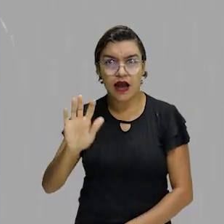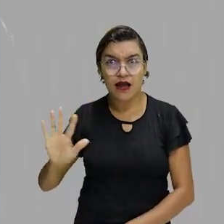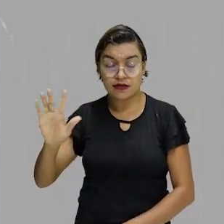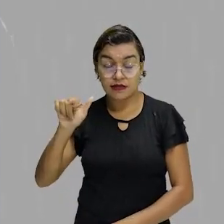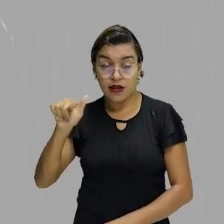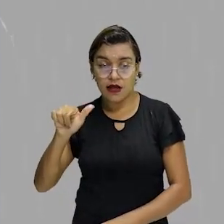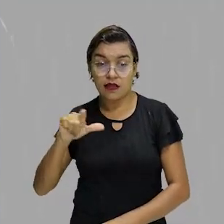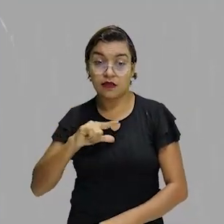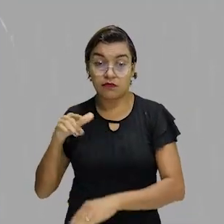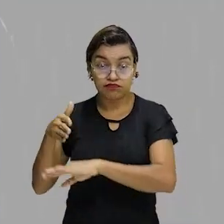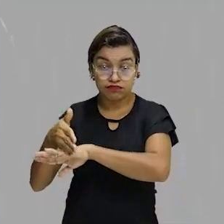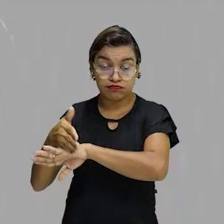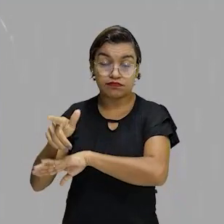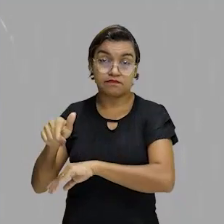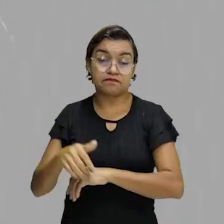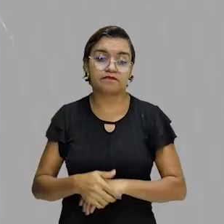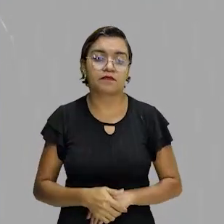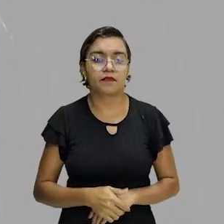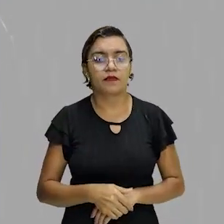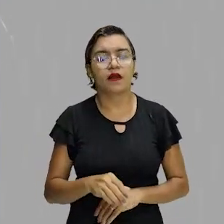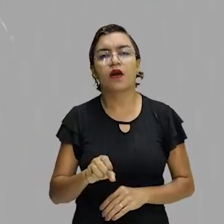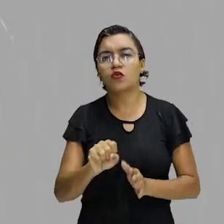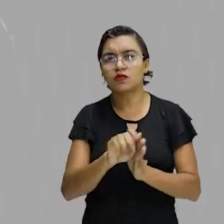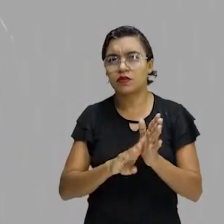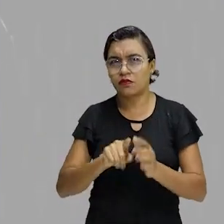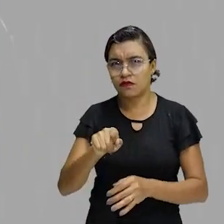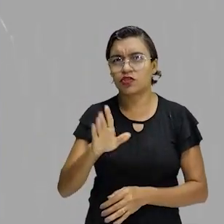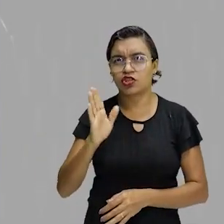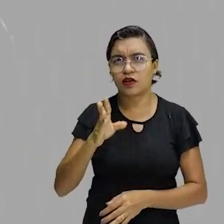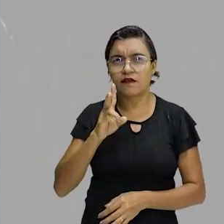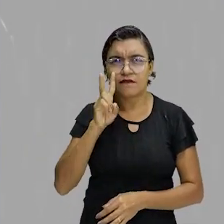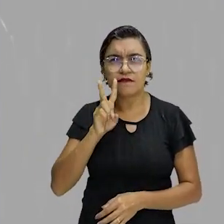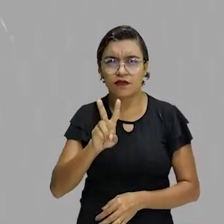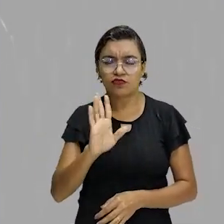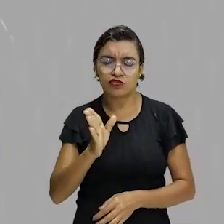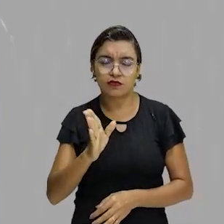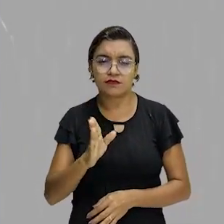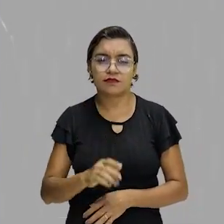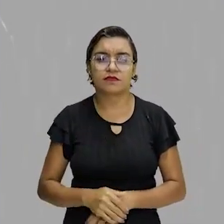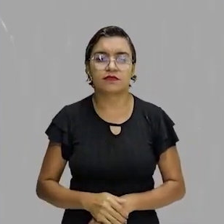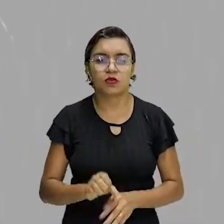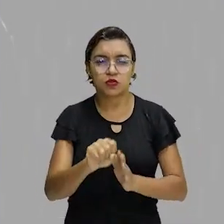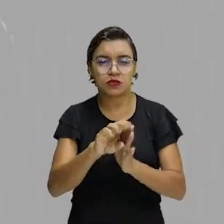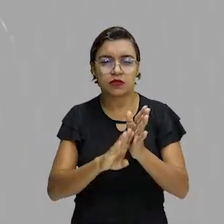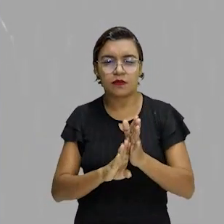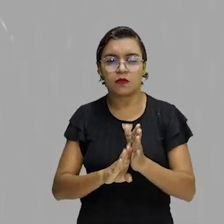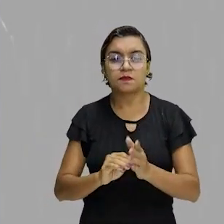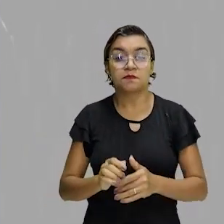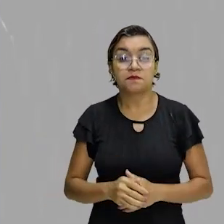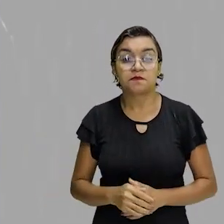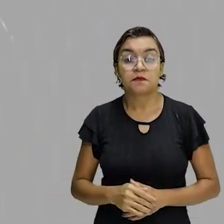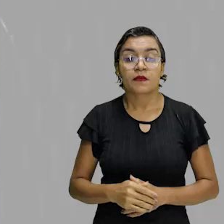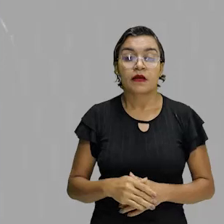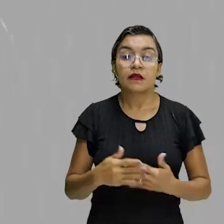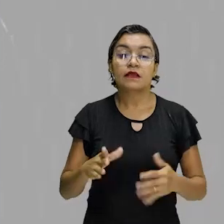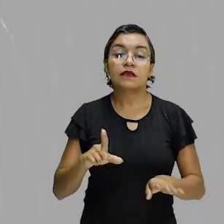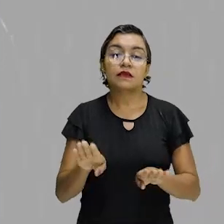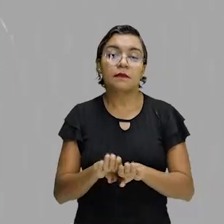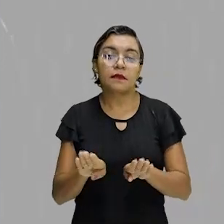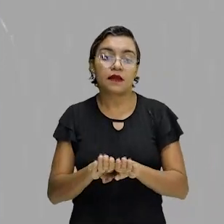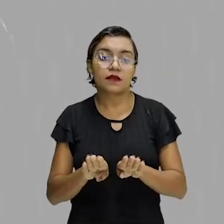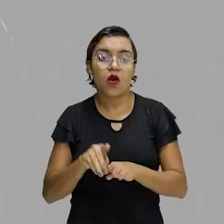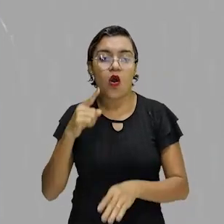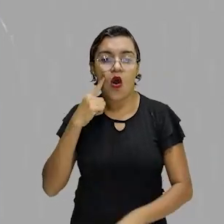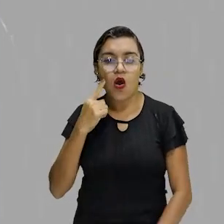símbolozinho do panda, né? WWF. Você já deve ter visto esse símbolo em alguns lugares por aí, né? Além da WWF, também existe